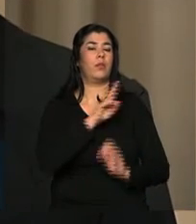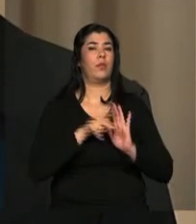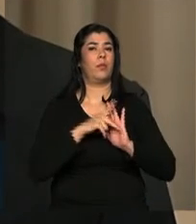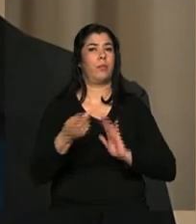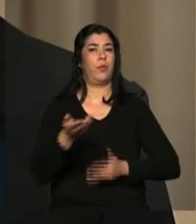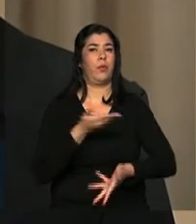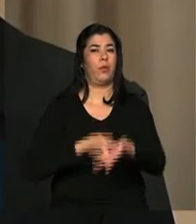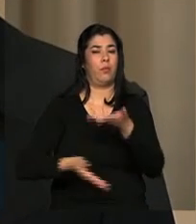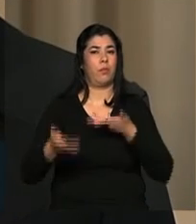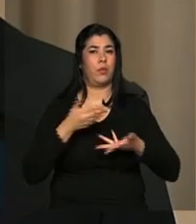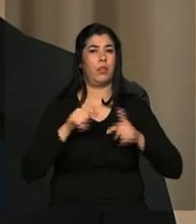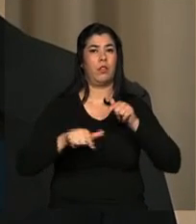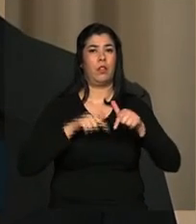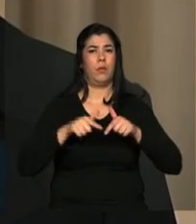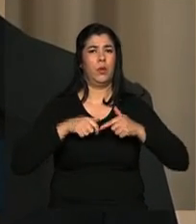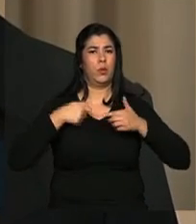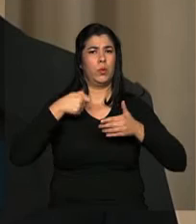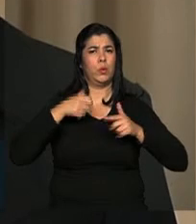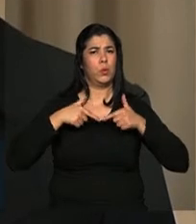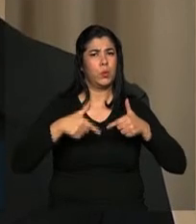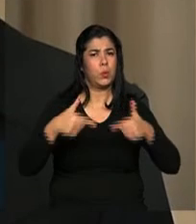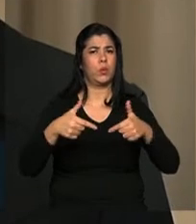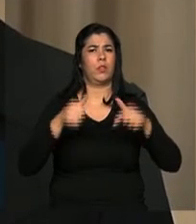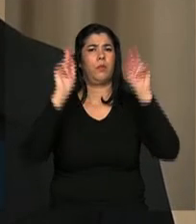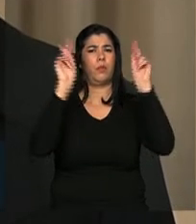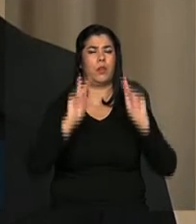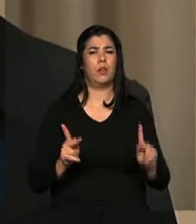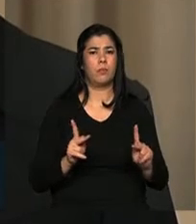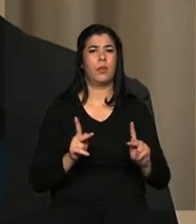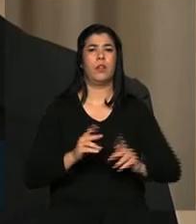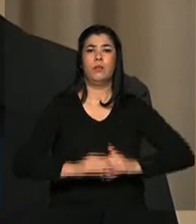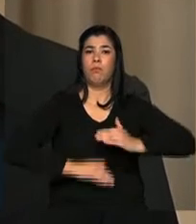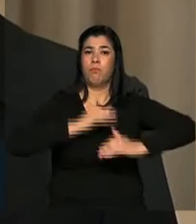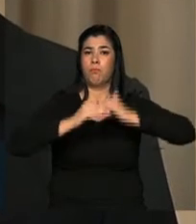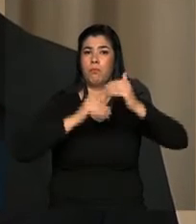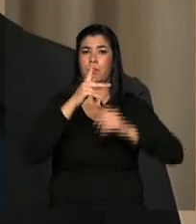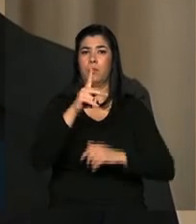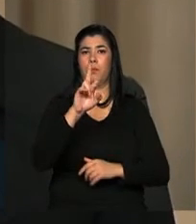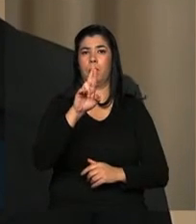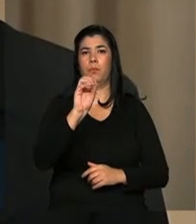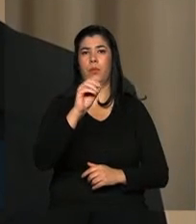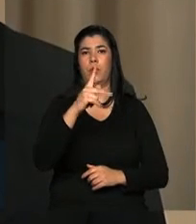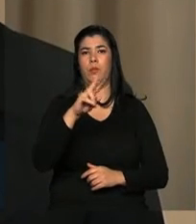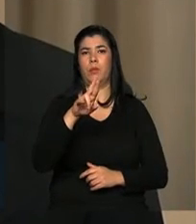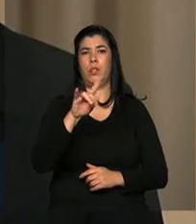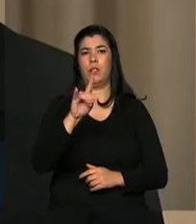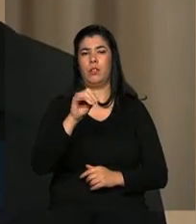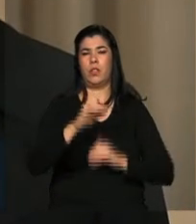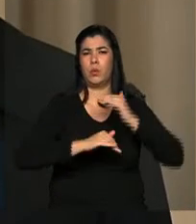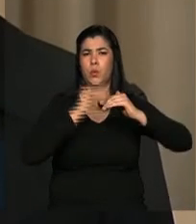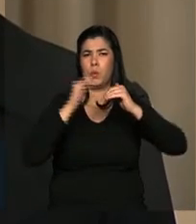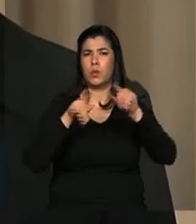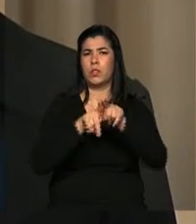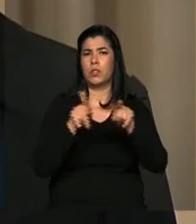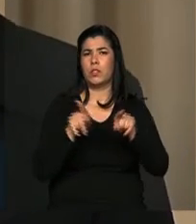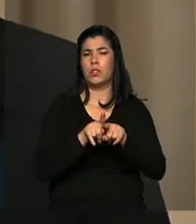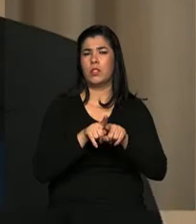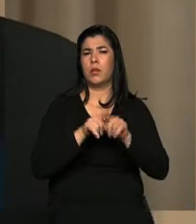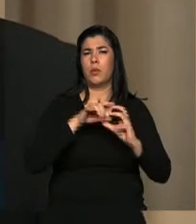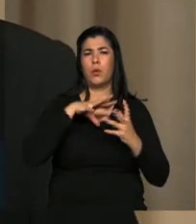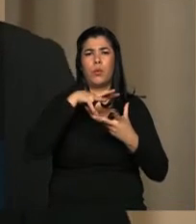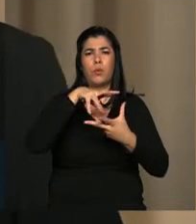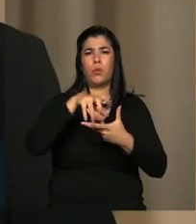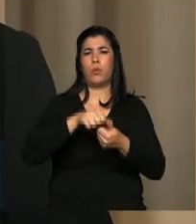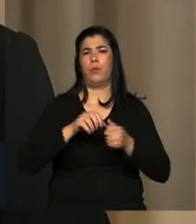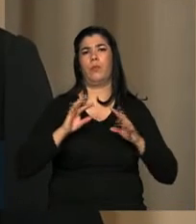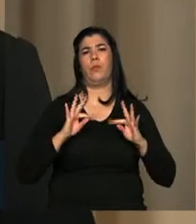de trabalhar pela paz e pela prosperidade pela região e pelo mundo afora. O senhor